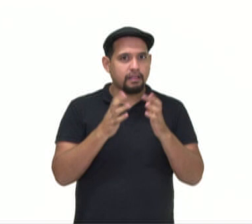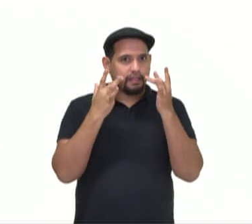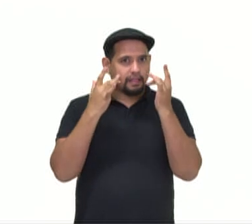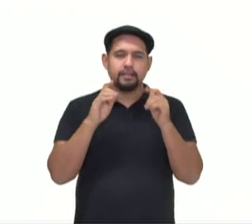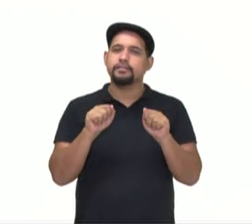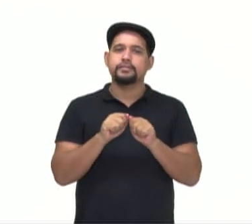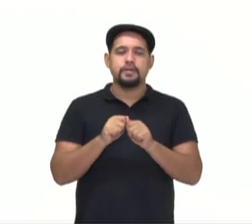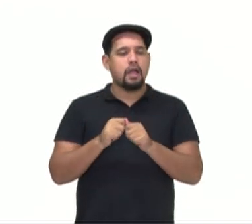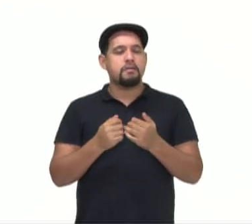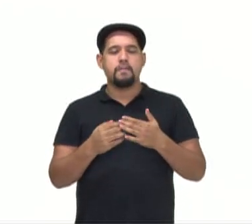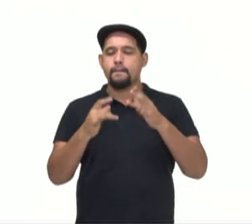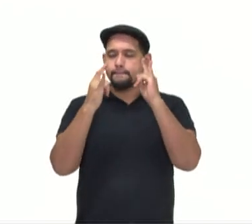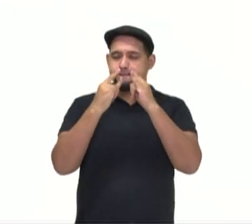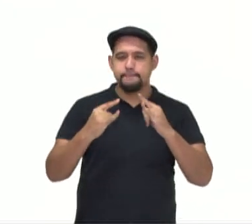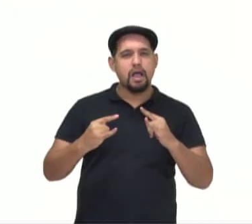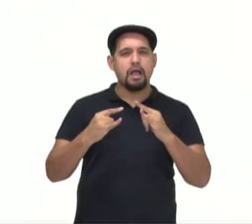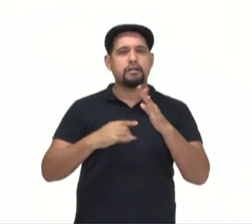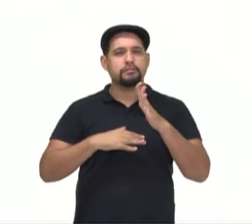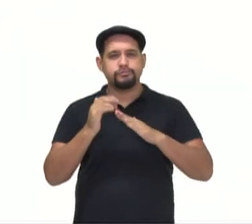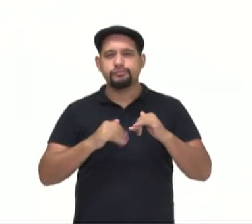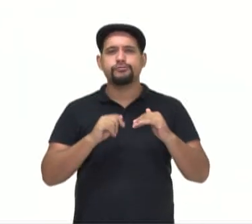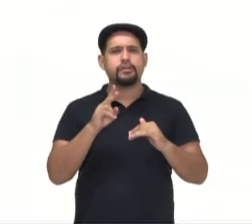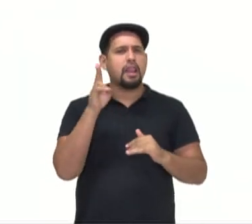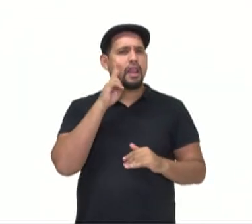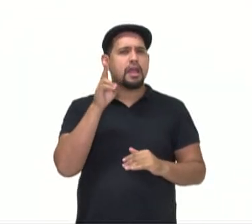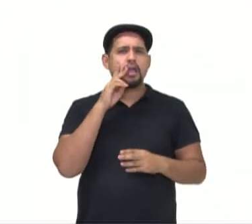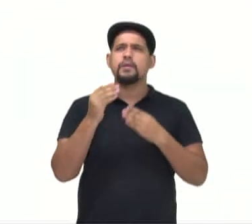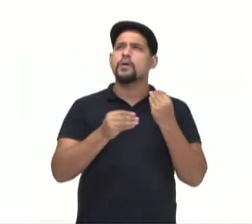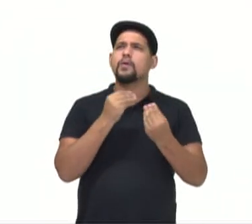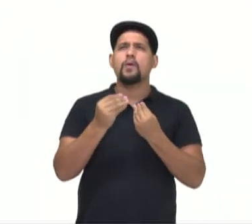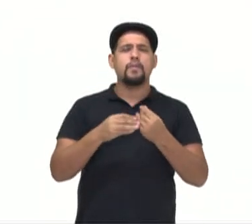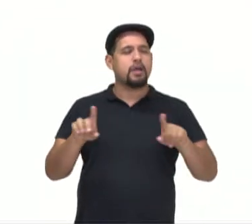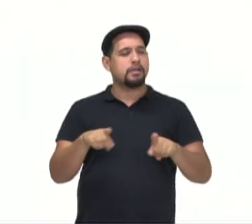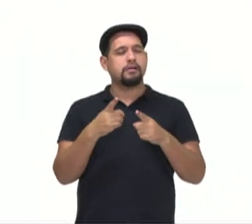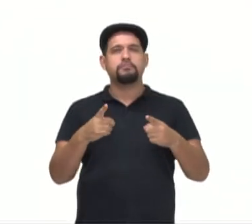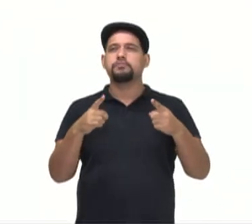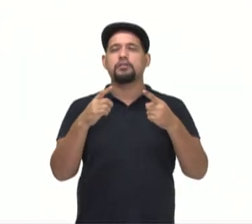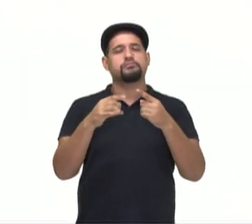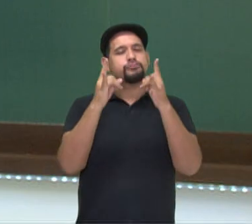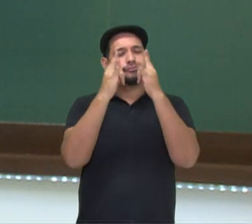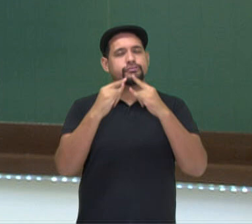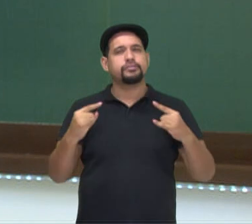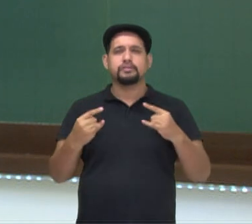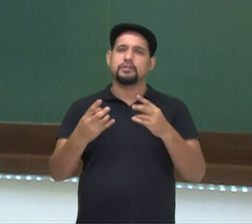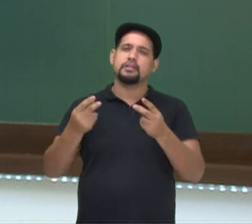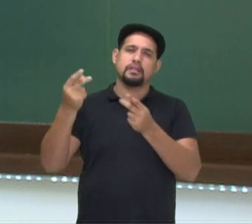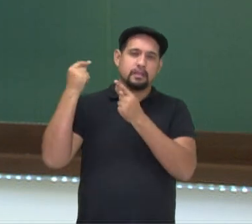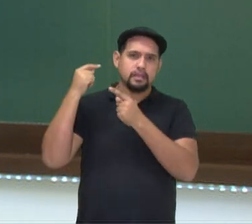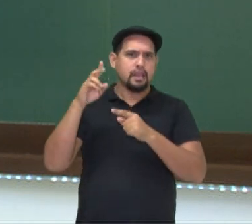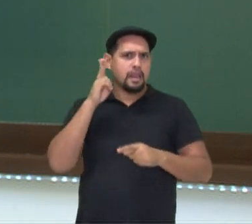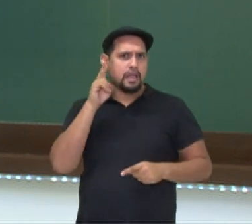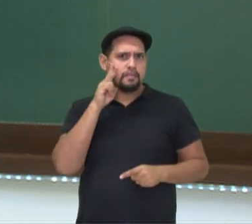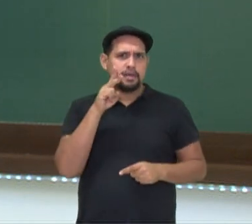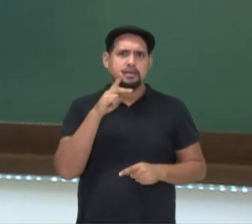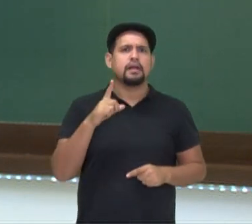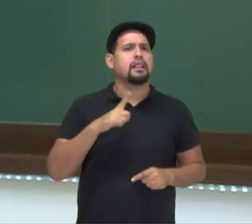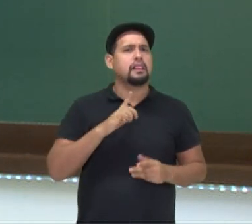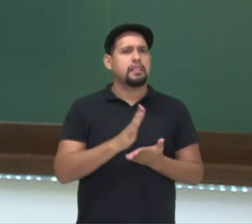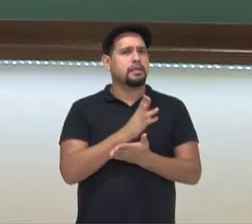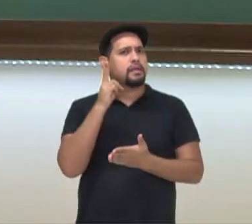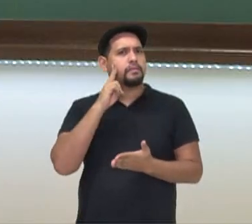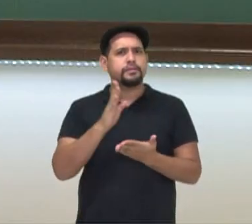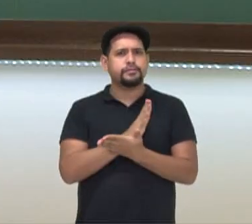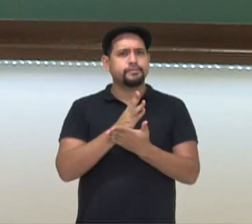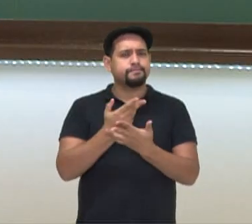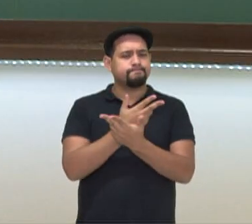arte circense? Lembra-se de como eram os espaços cênicos na antiguidade? Será que você lembra alguma